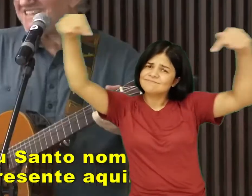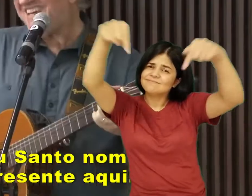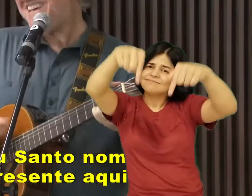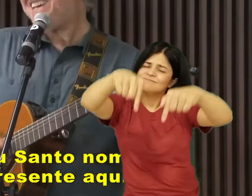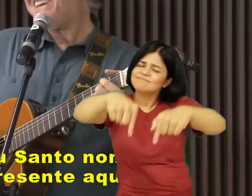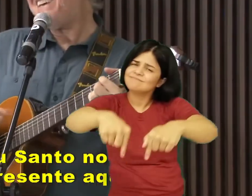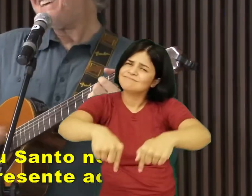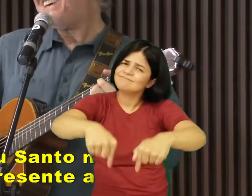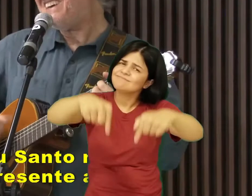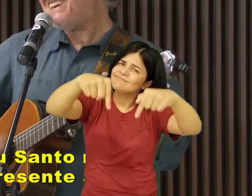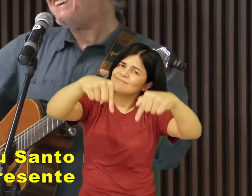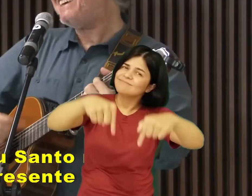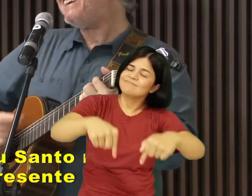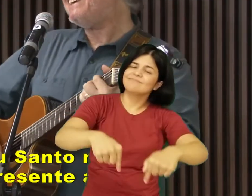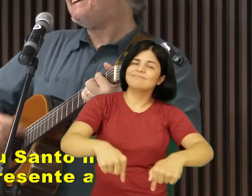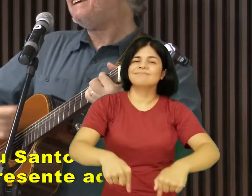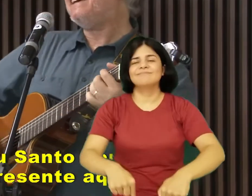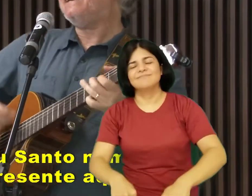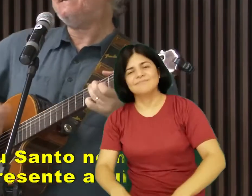presente aqui.